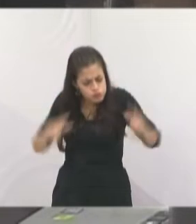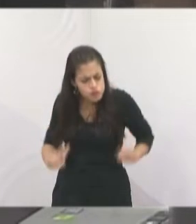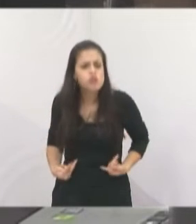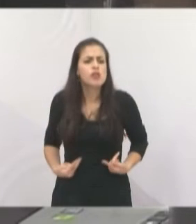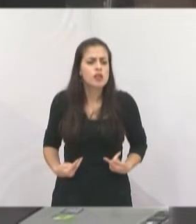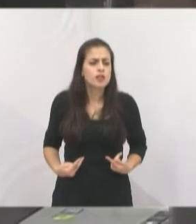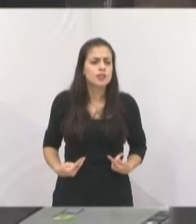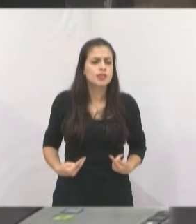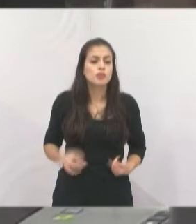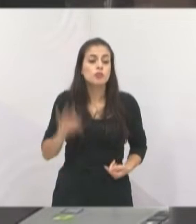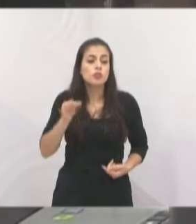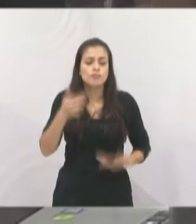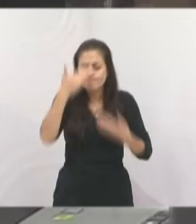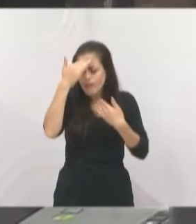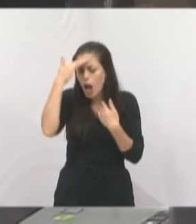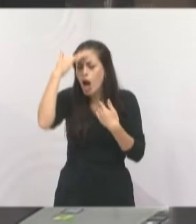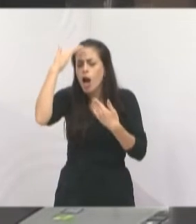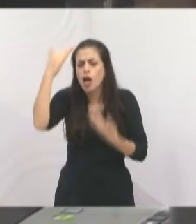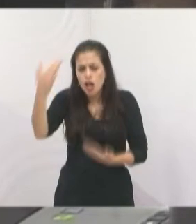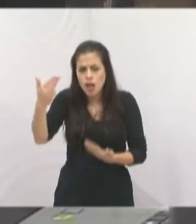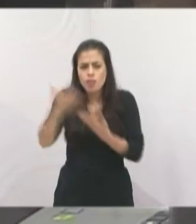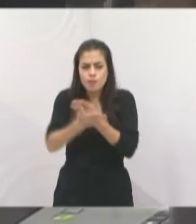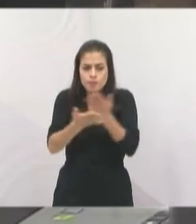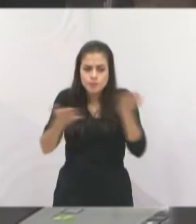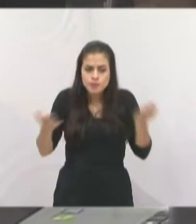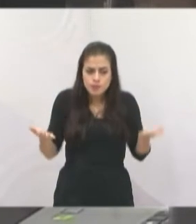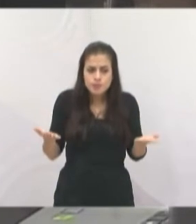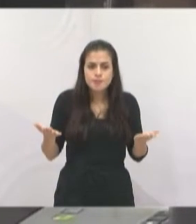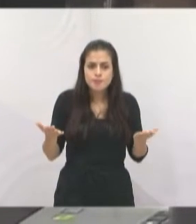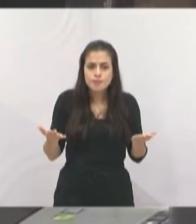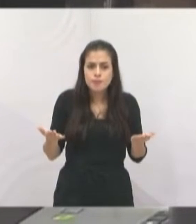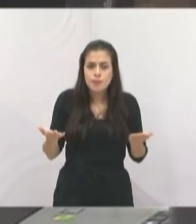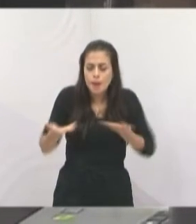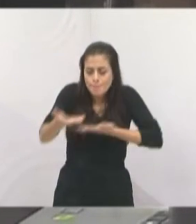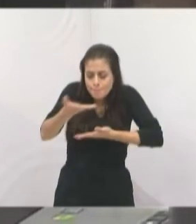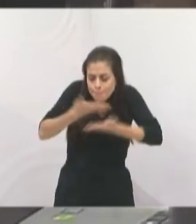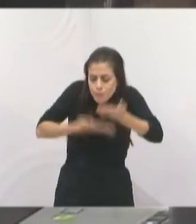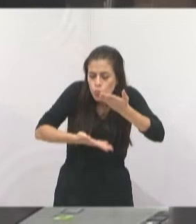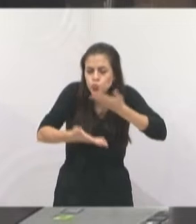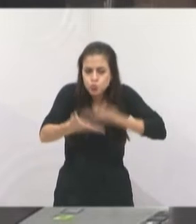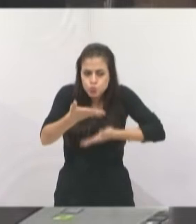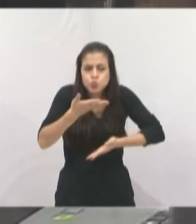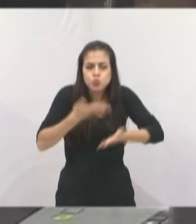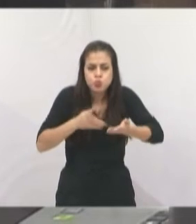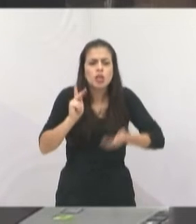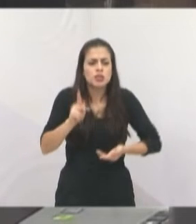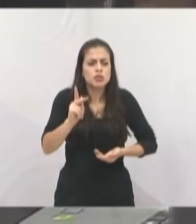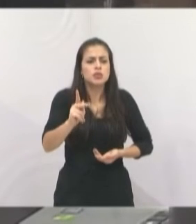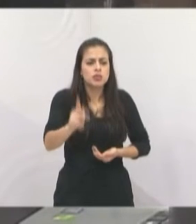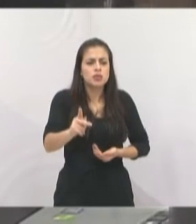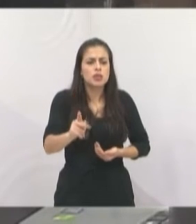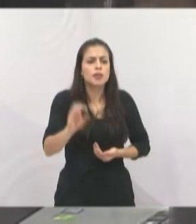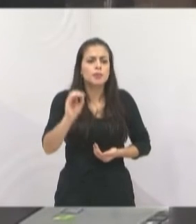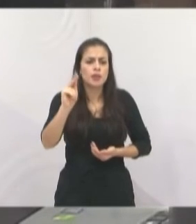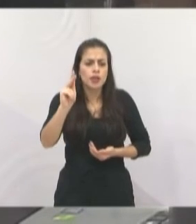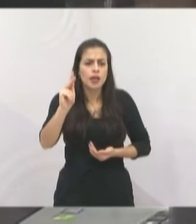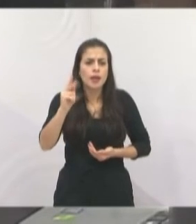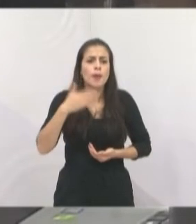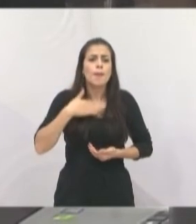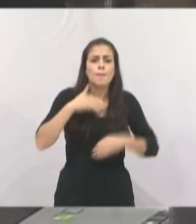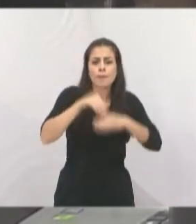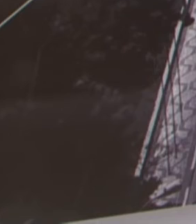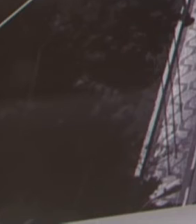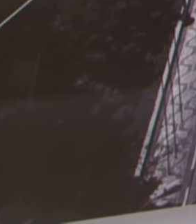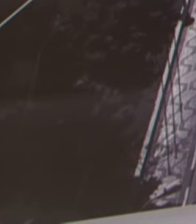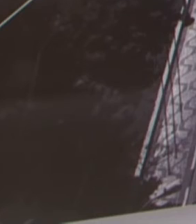Então deixo aqui meu agradecimento a vocês. E pode contar sempre conosco, ok? Já adianto meu